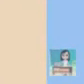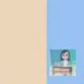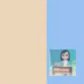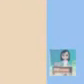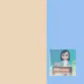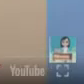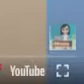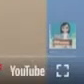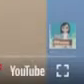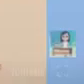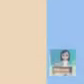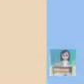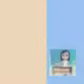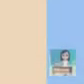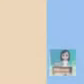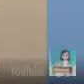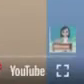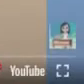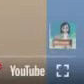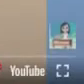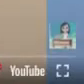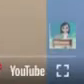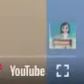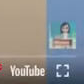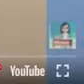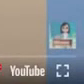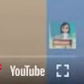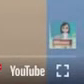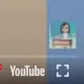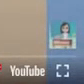produtos químicos e passa por filtros.